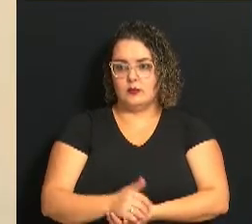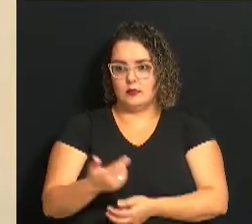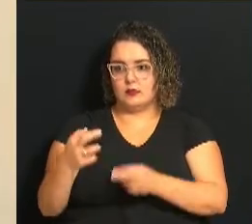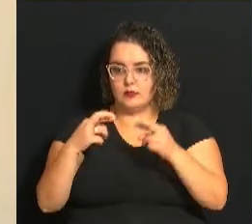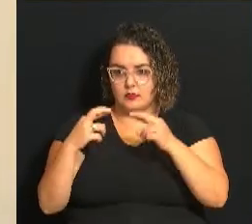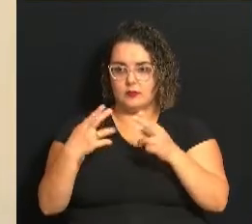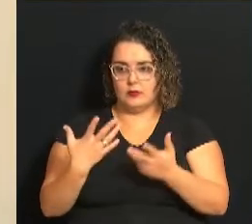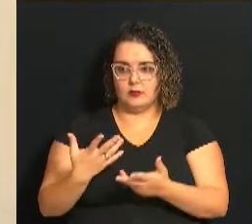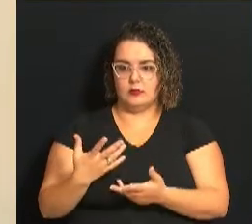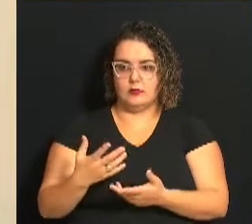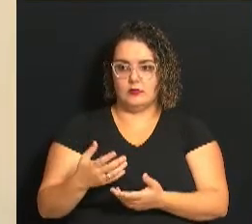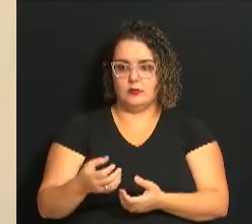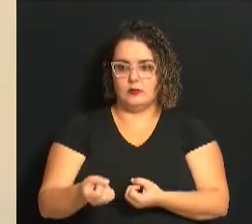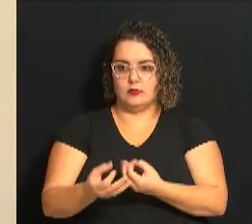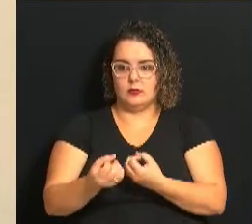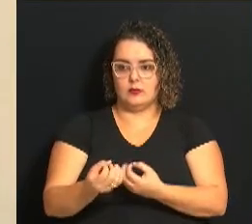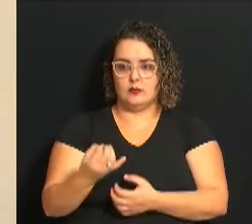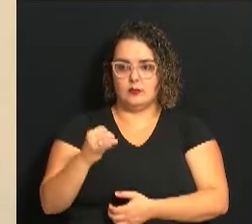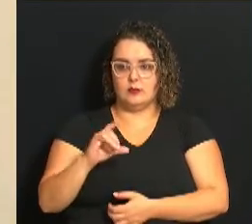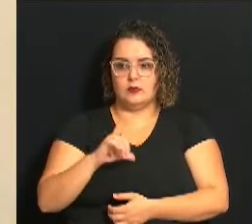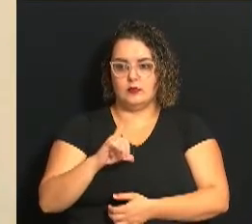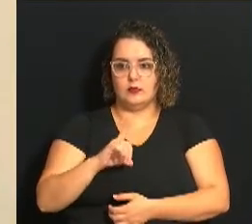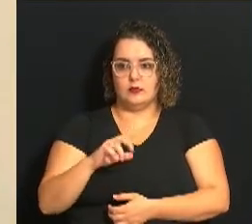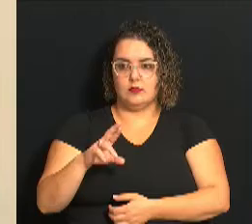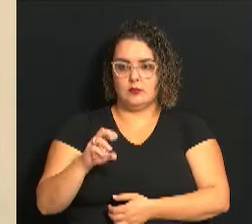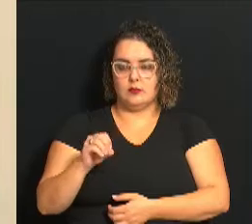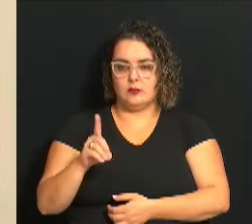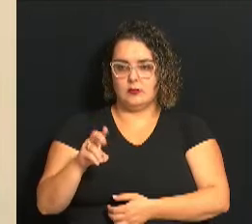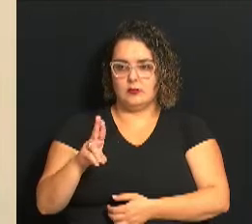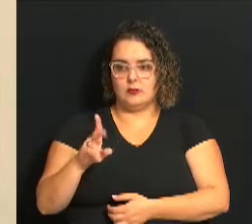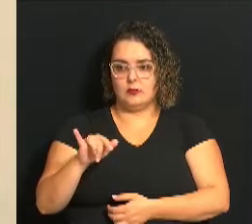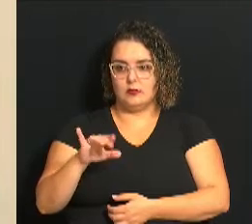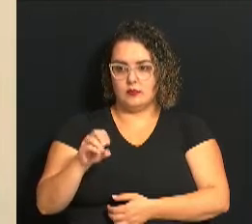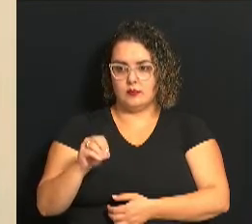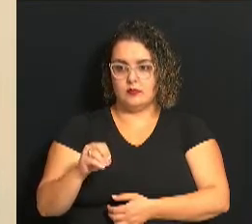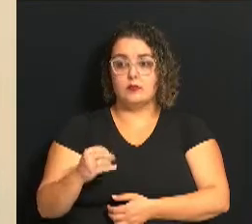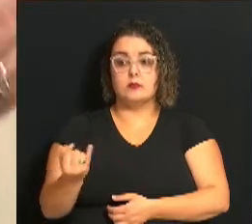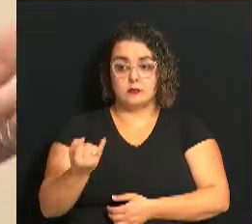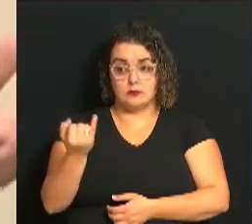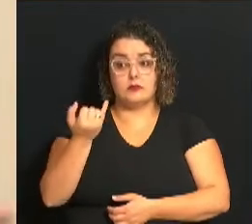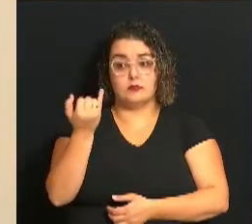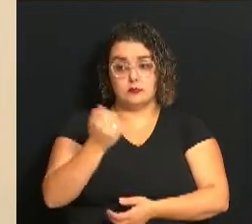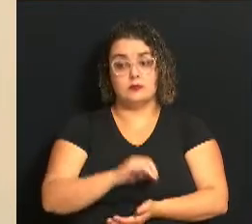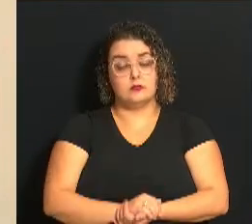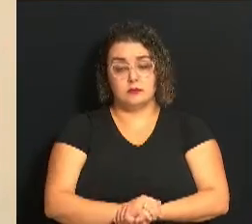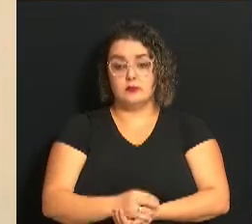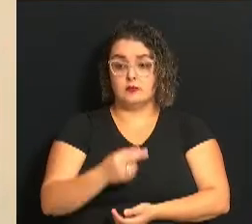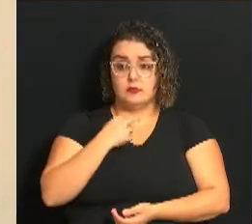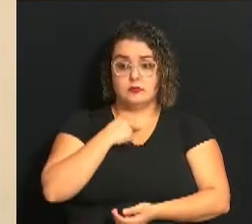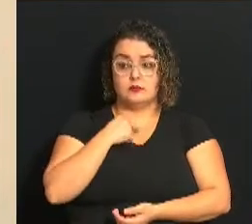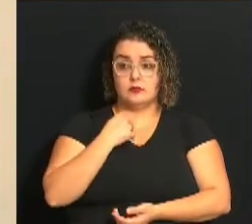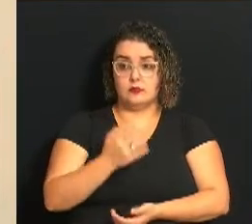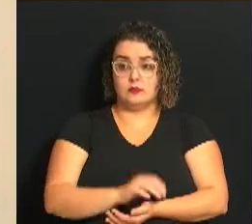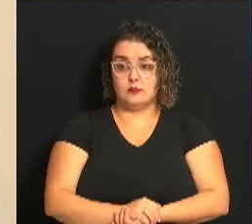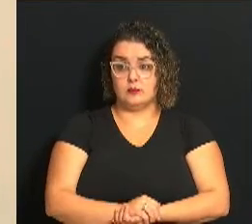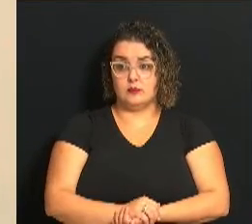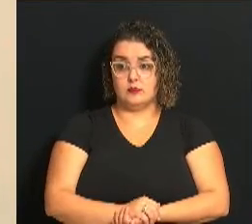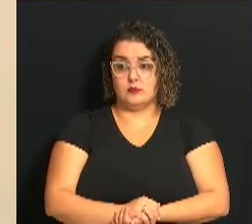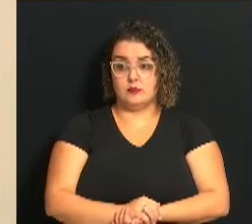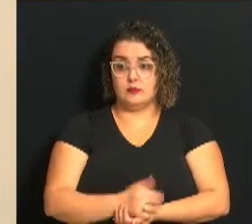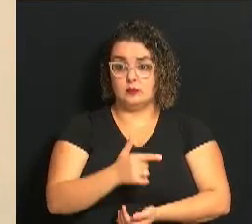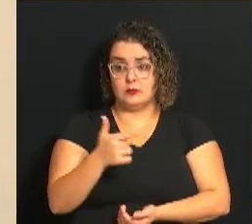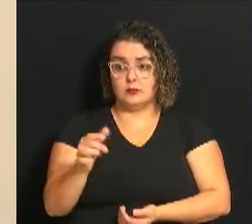informação está constando lá ou não, conforme o Rodrigo trouxe. Mas acho que esse é um ponto importante, senão a gente também não poderia ter nenhum tipo de vidraça, né?